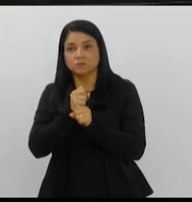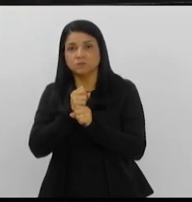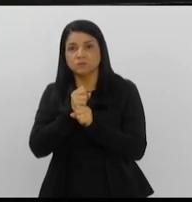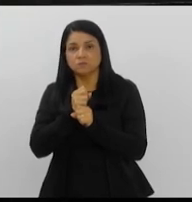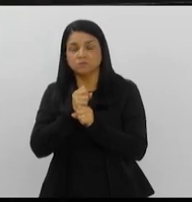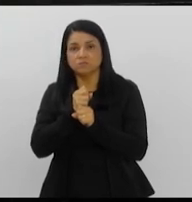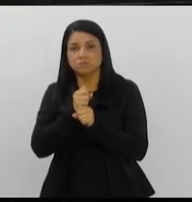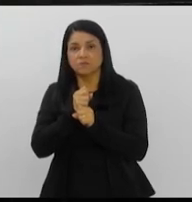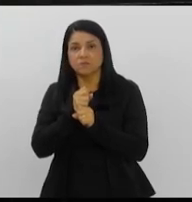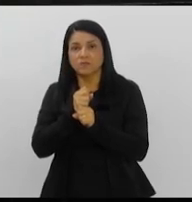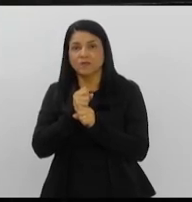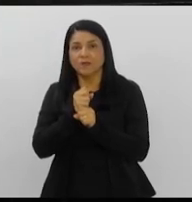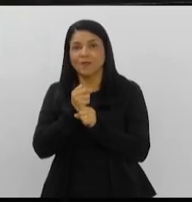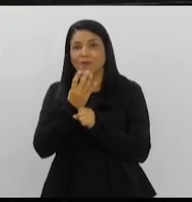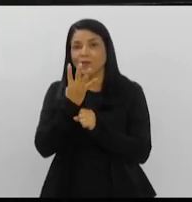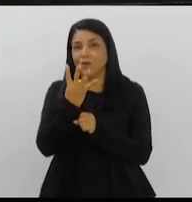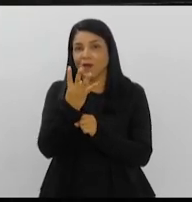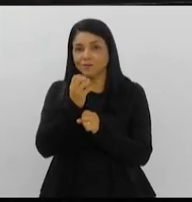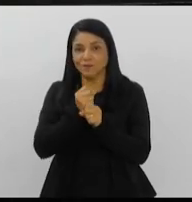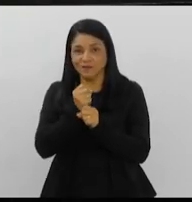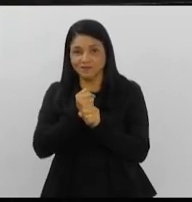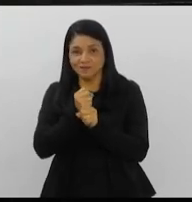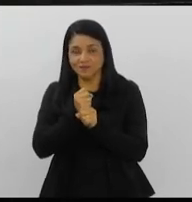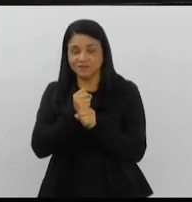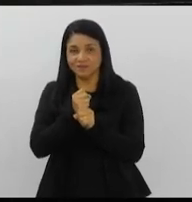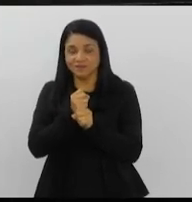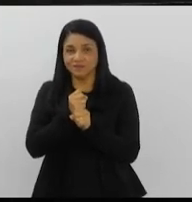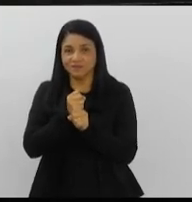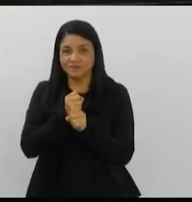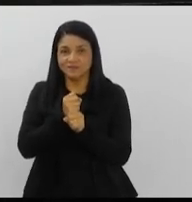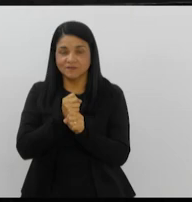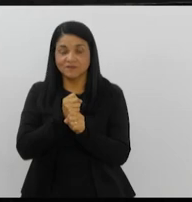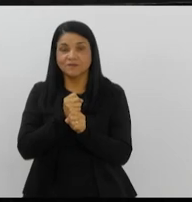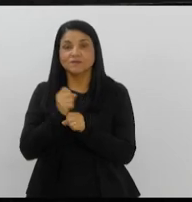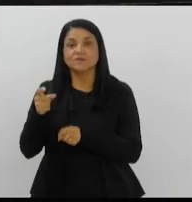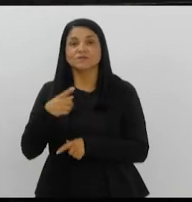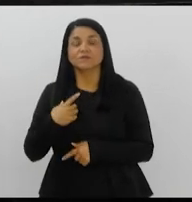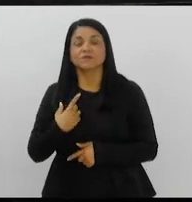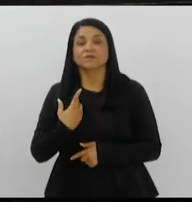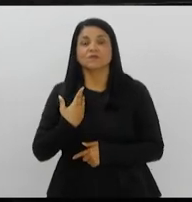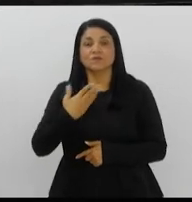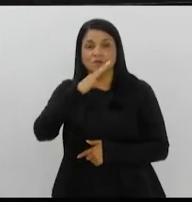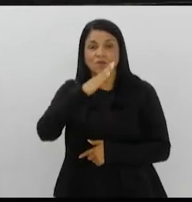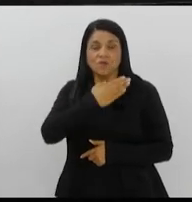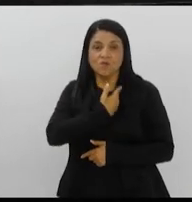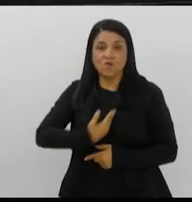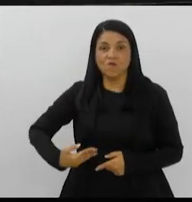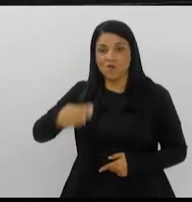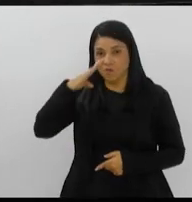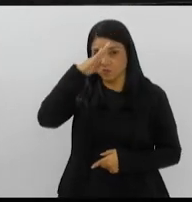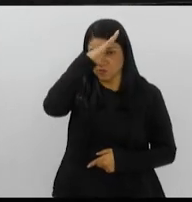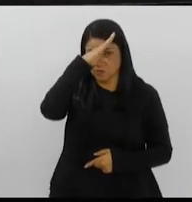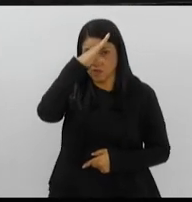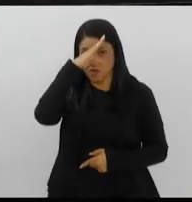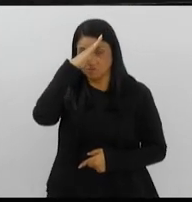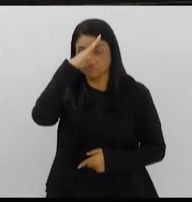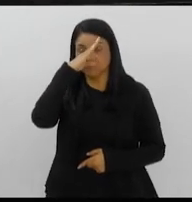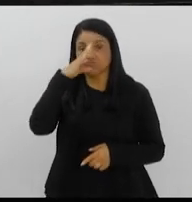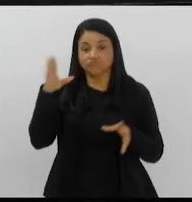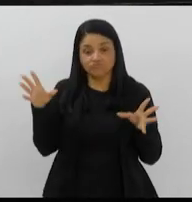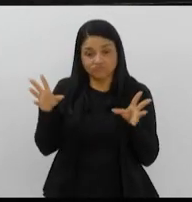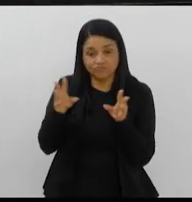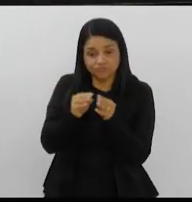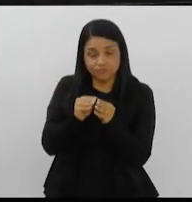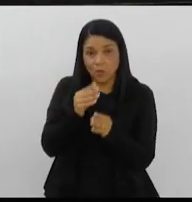E o governo, aí eu nomino, e o governo de Bolsonaro conseguiu sintetizar em